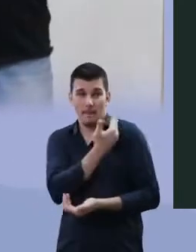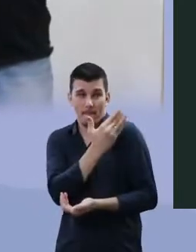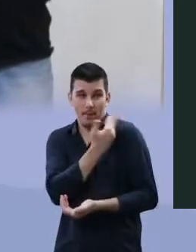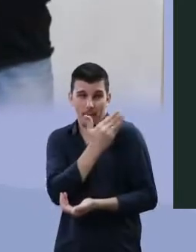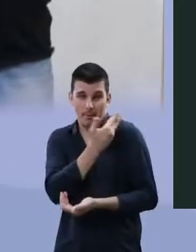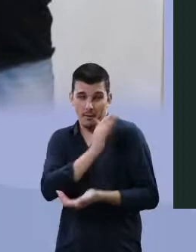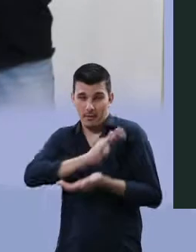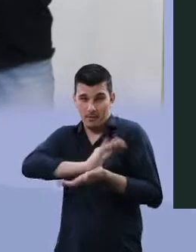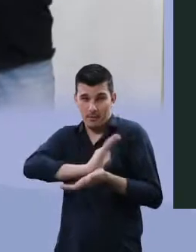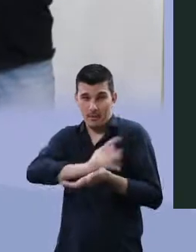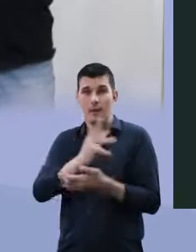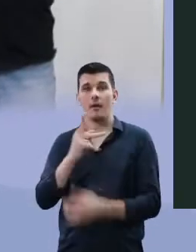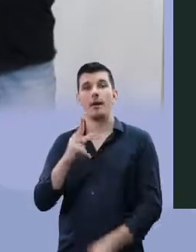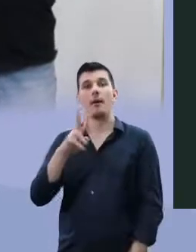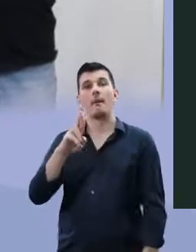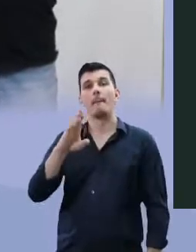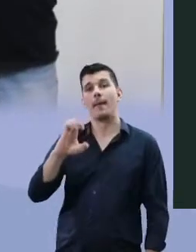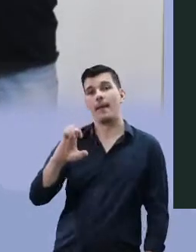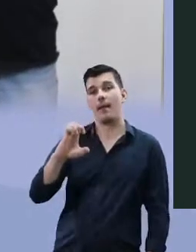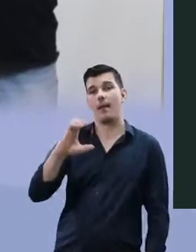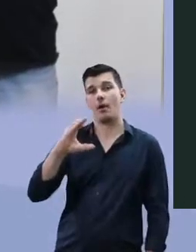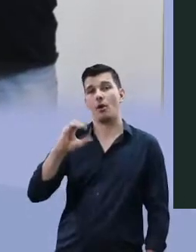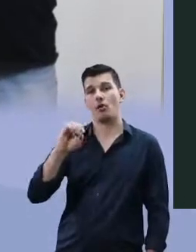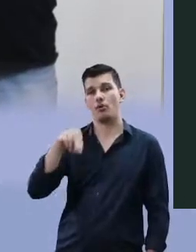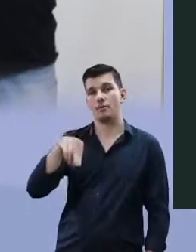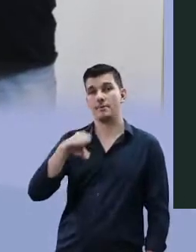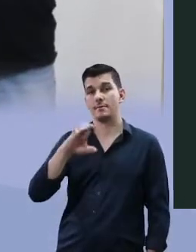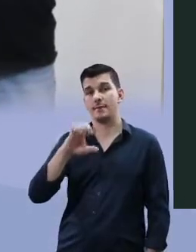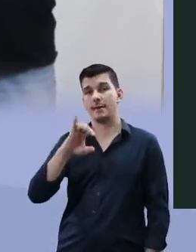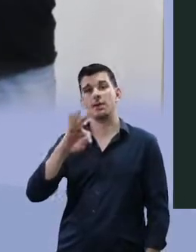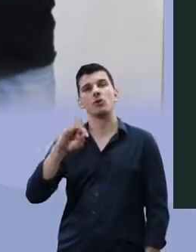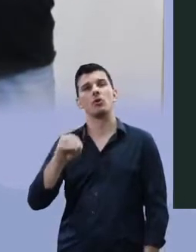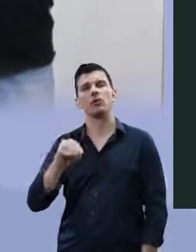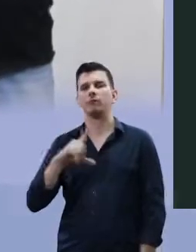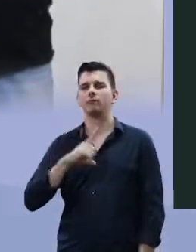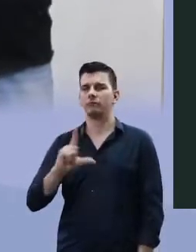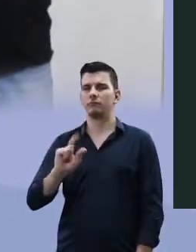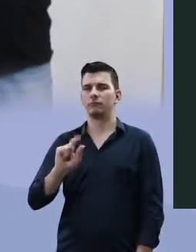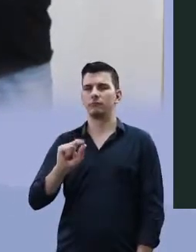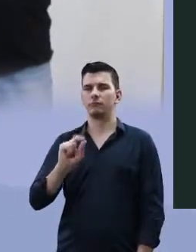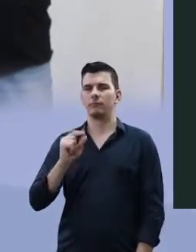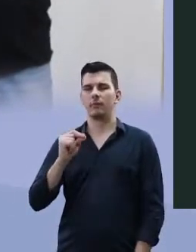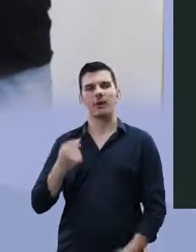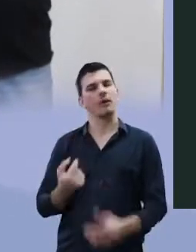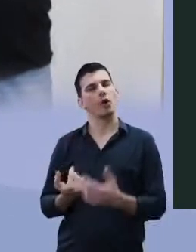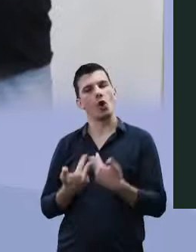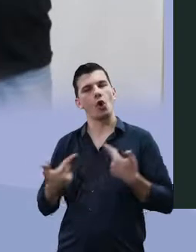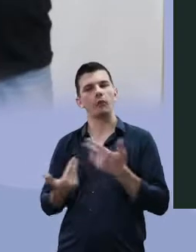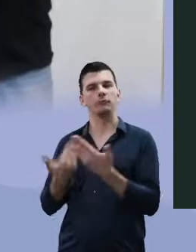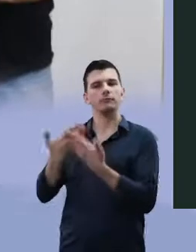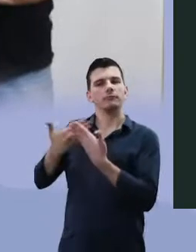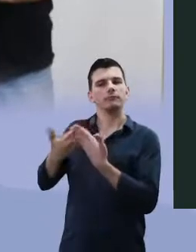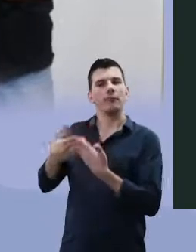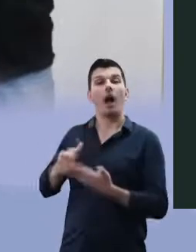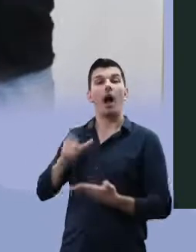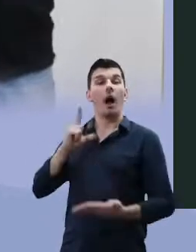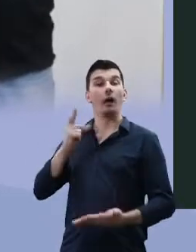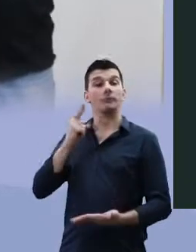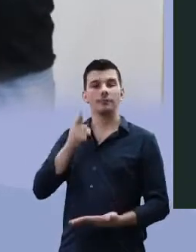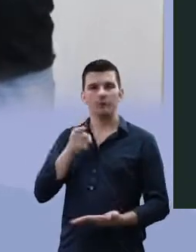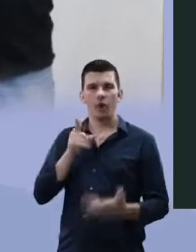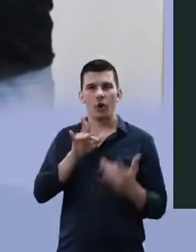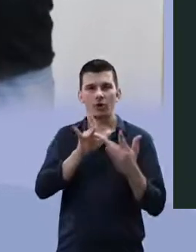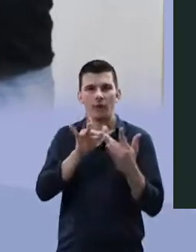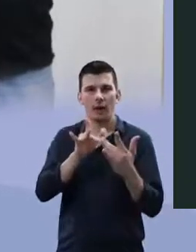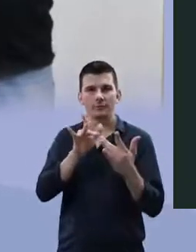do preconceito. Olha o nome, esse nome é muito interessante. Preconceito. Significa que há algo pré-estabelecido,